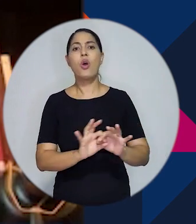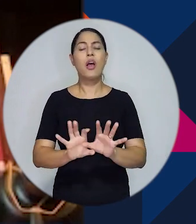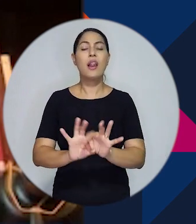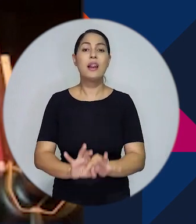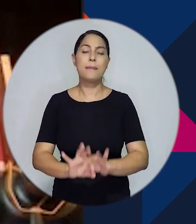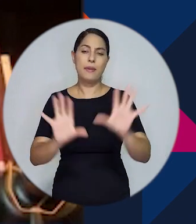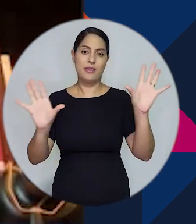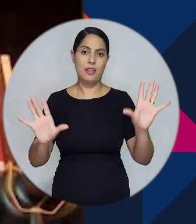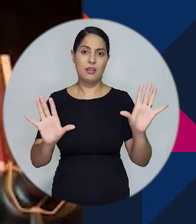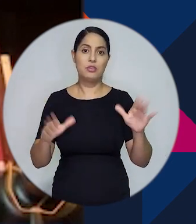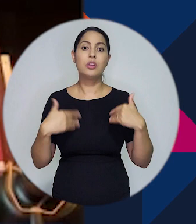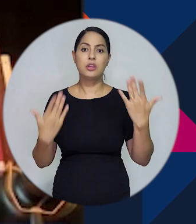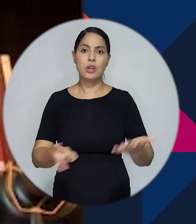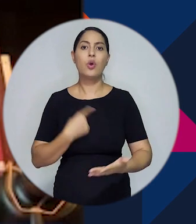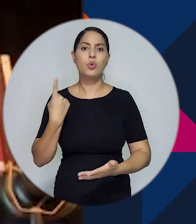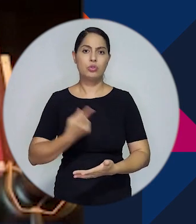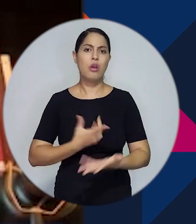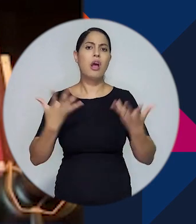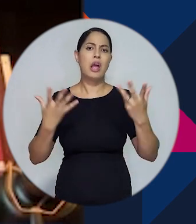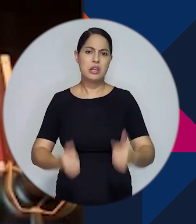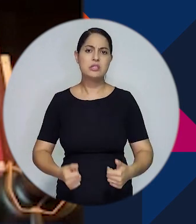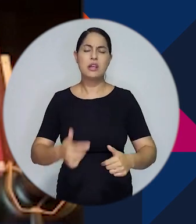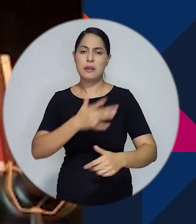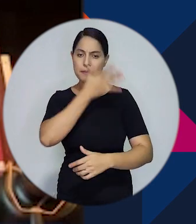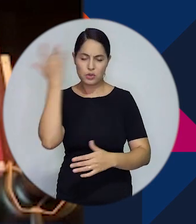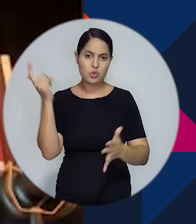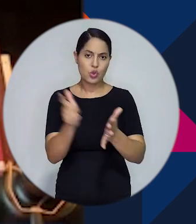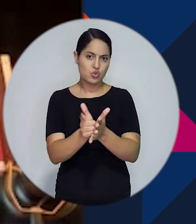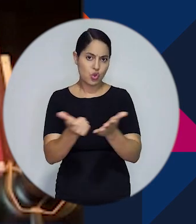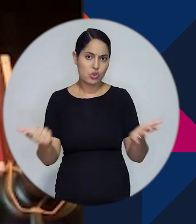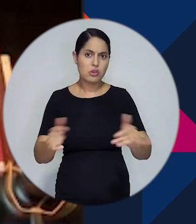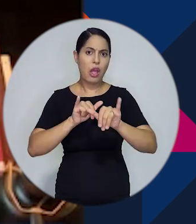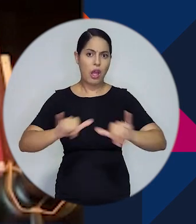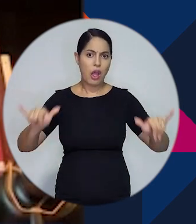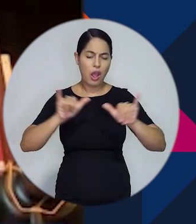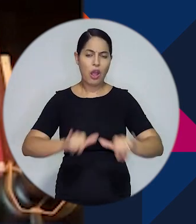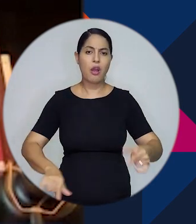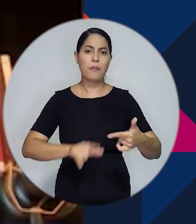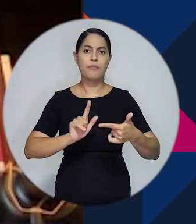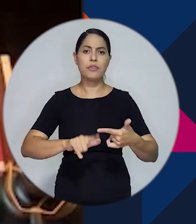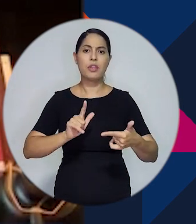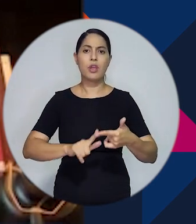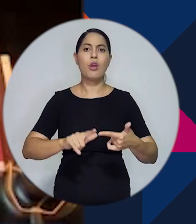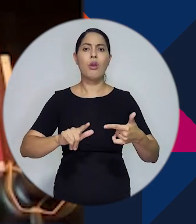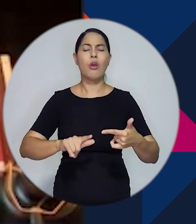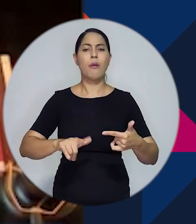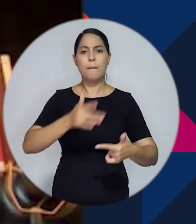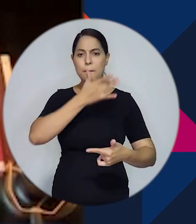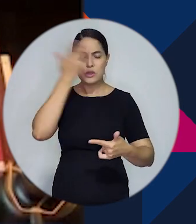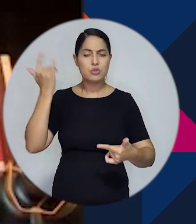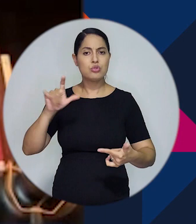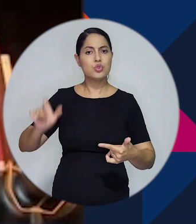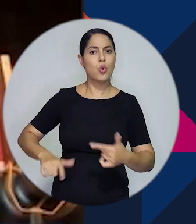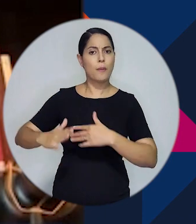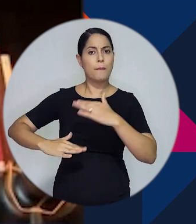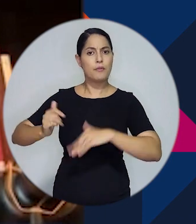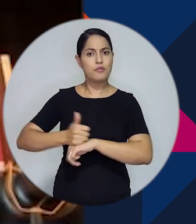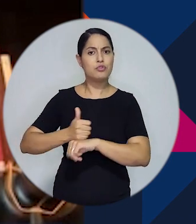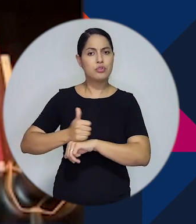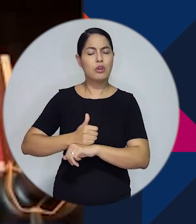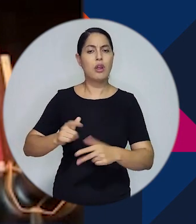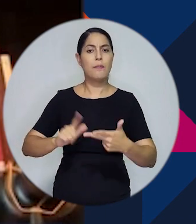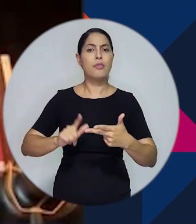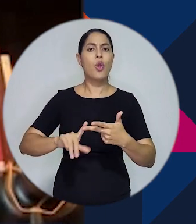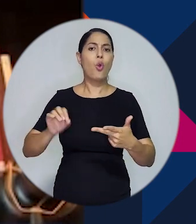plena. Então, o direito, ele aceita o jornalista, o colunista, ou o cidadão